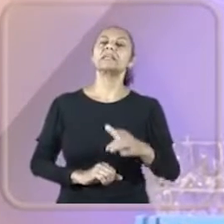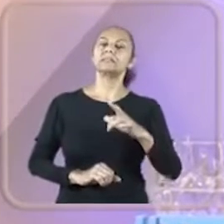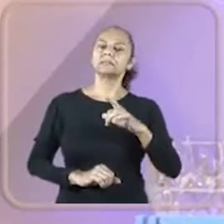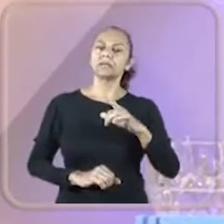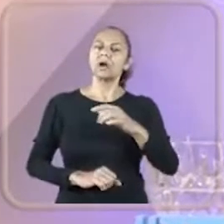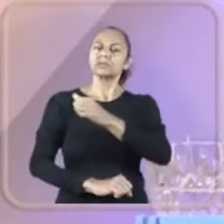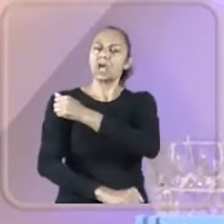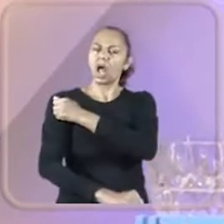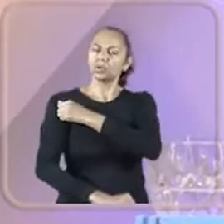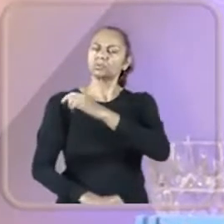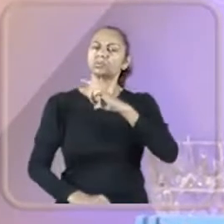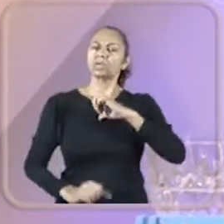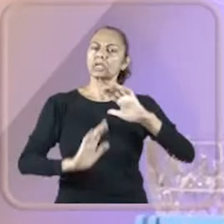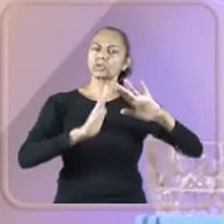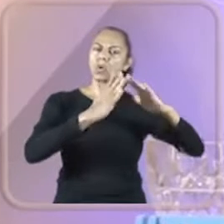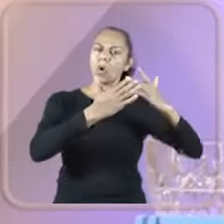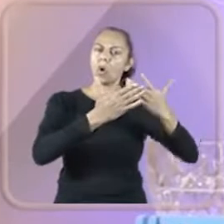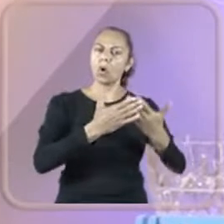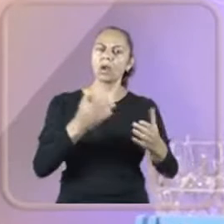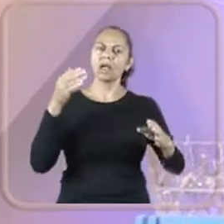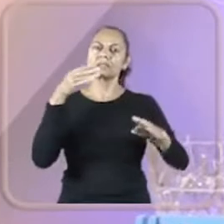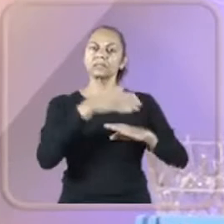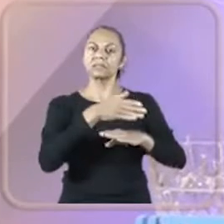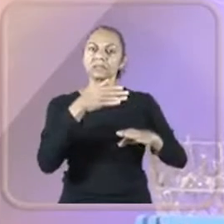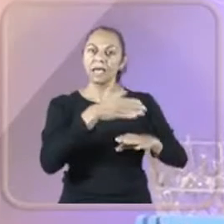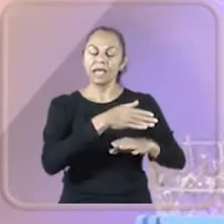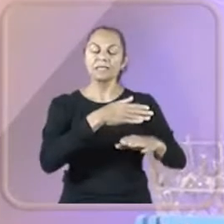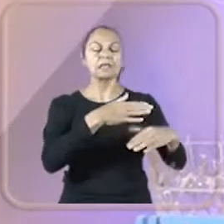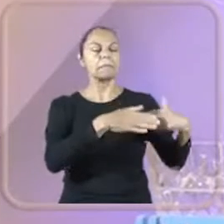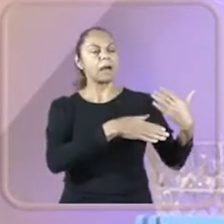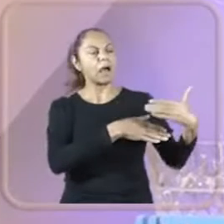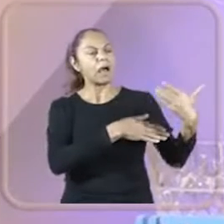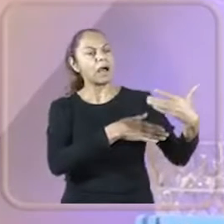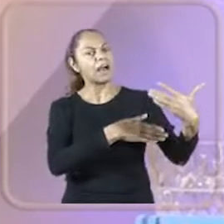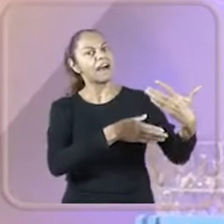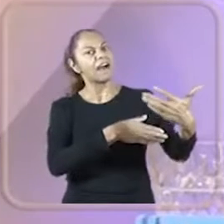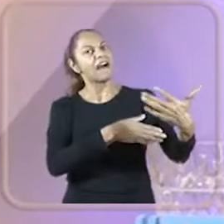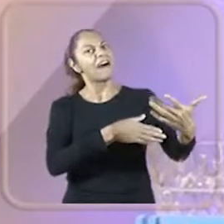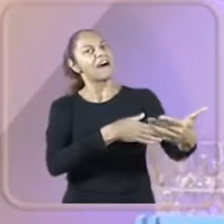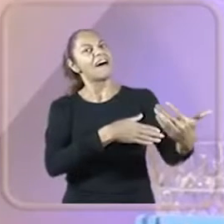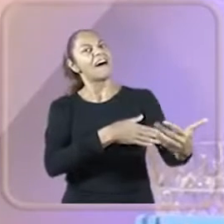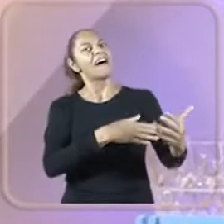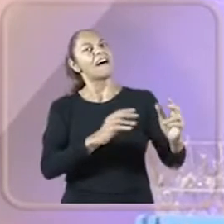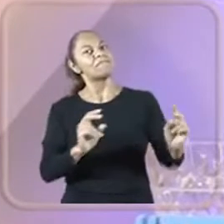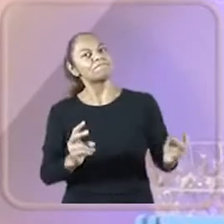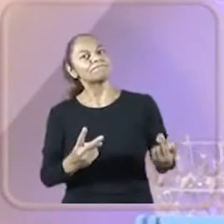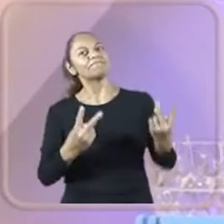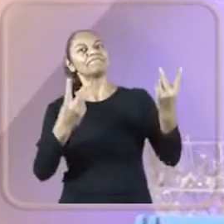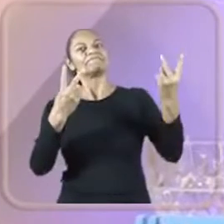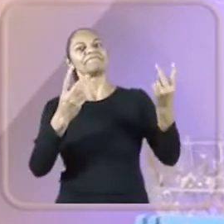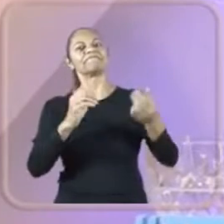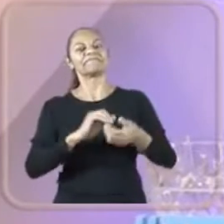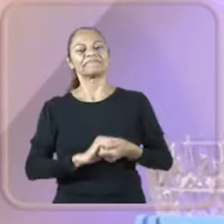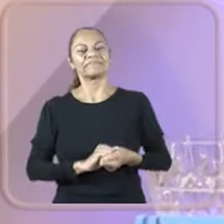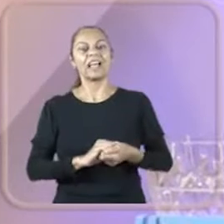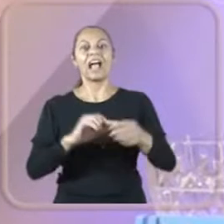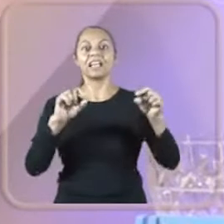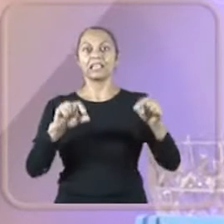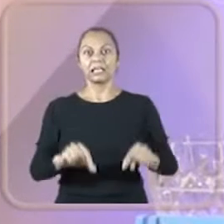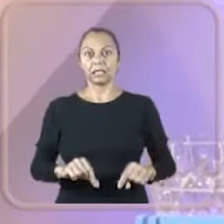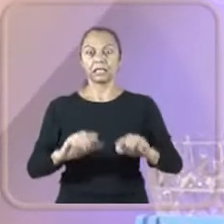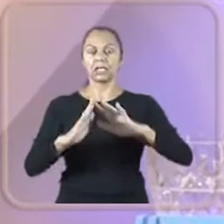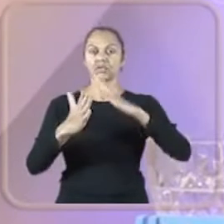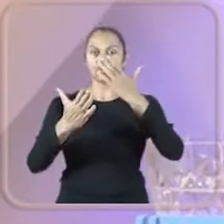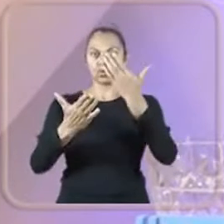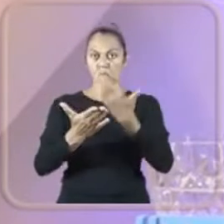doutora? Né? Que tenham acesso, que permaneçam e que tenham sucesso na sua trajetória. Nós queremos preparar, a Rede